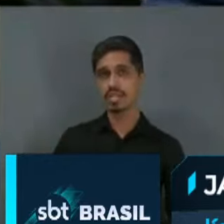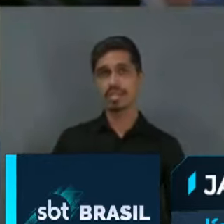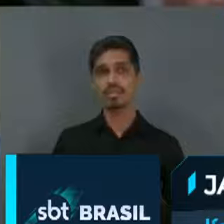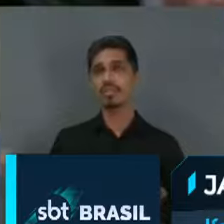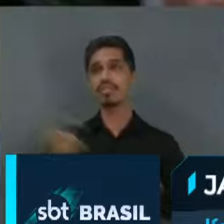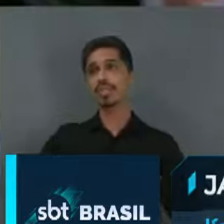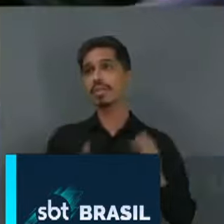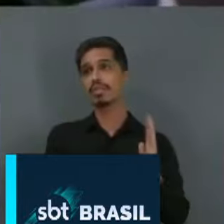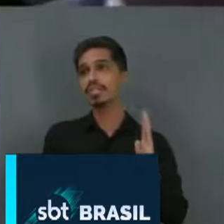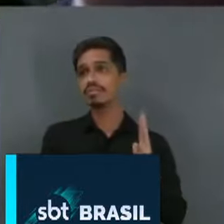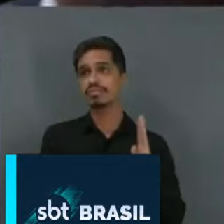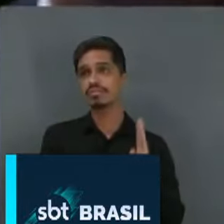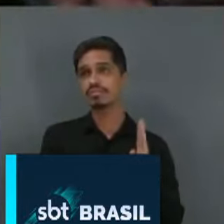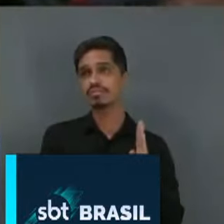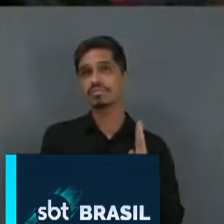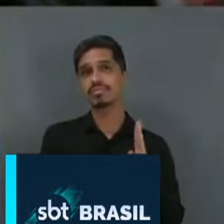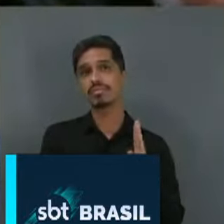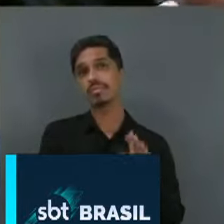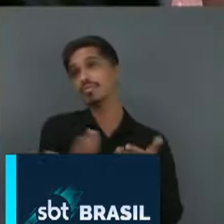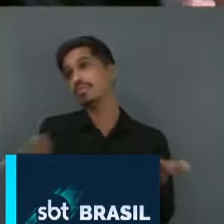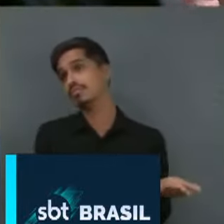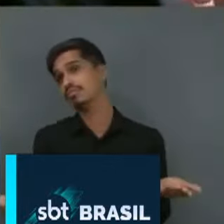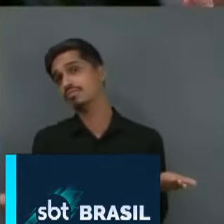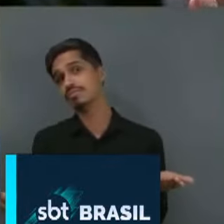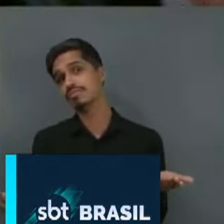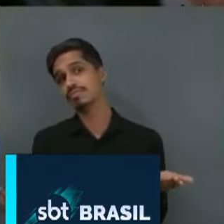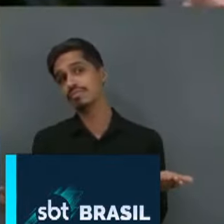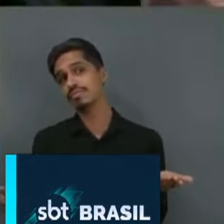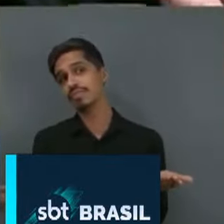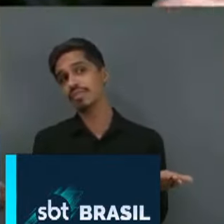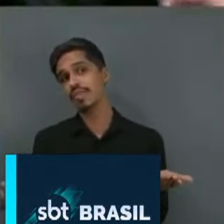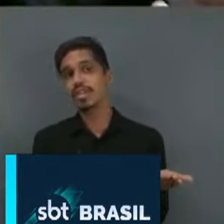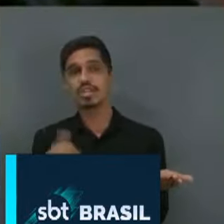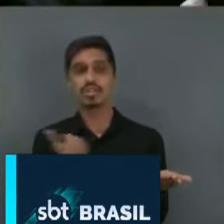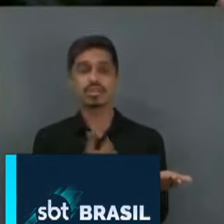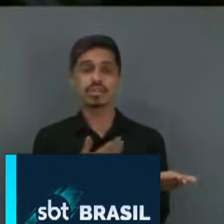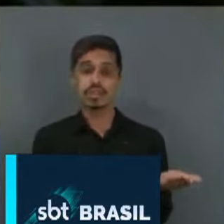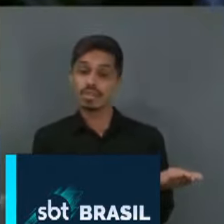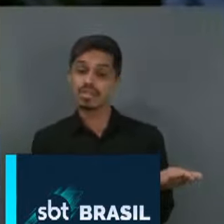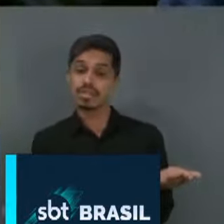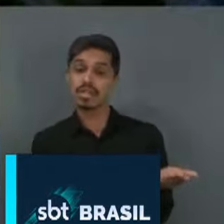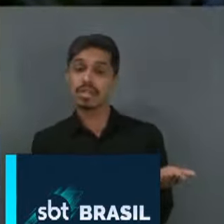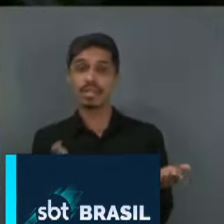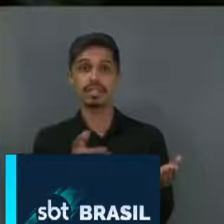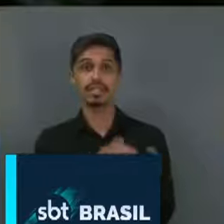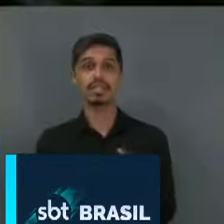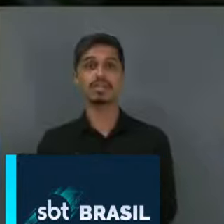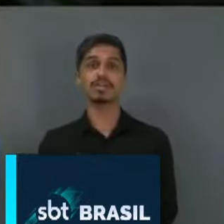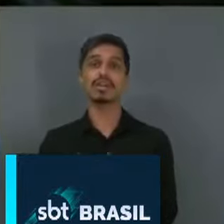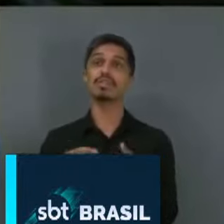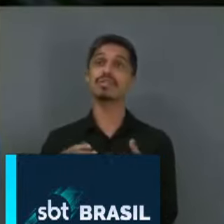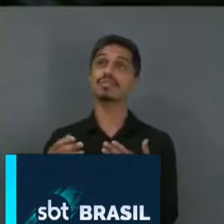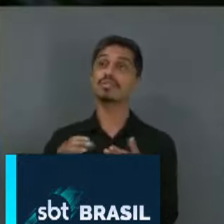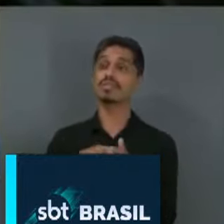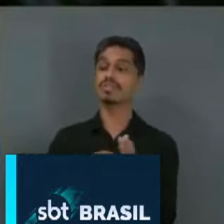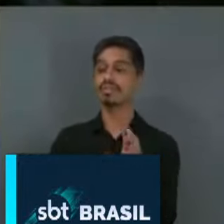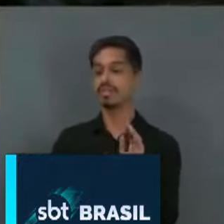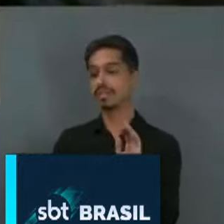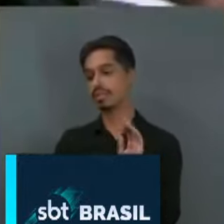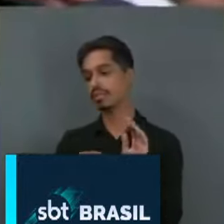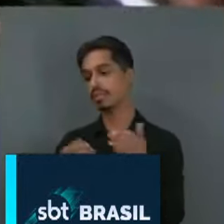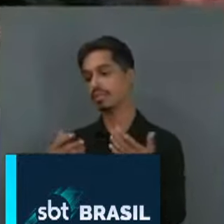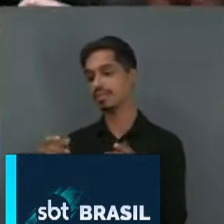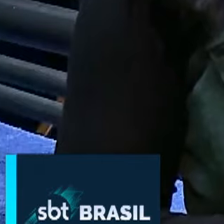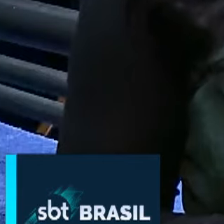para a Câmara. Ou seja, nós, em vez de agilizarmos algo que eu acho importante, nós